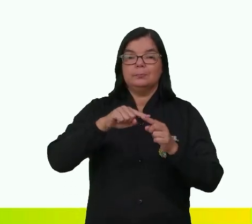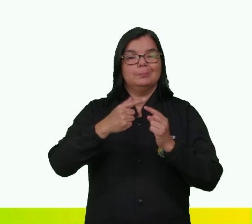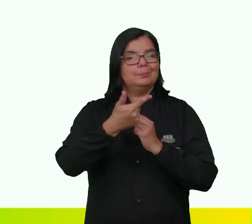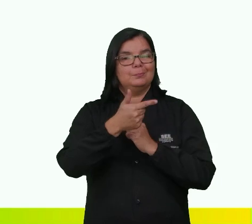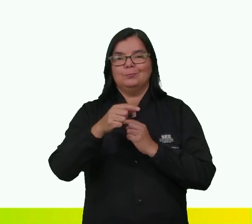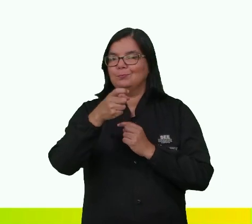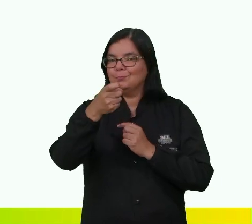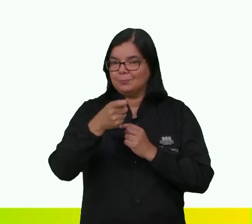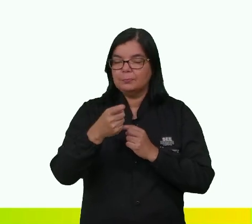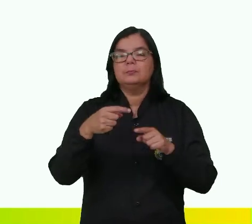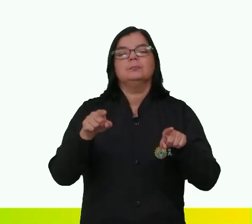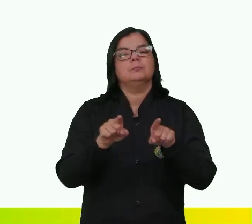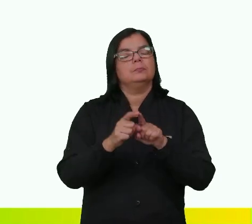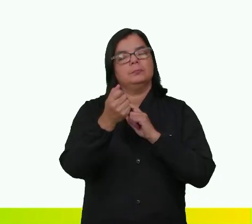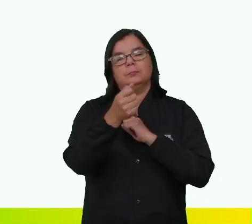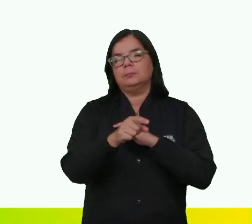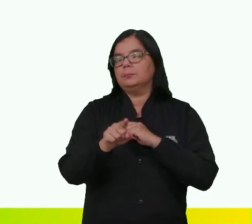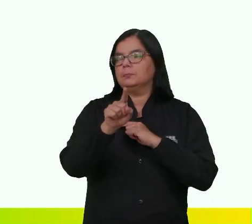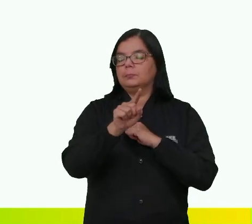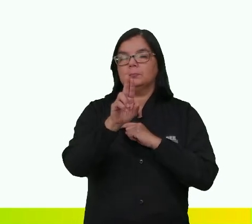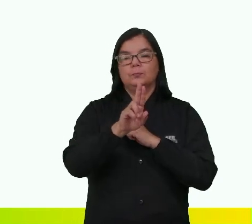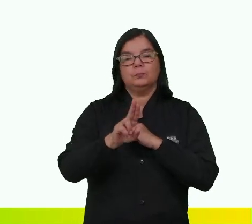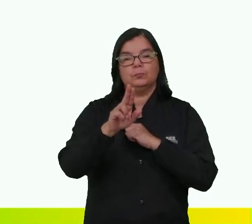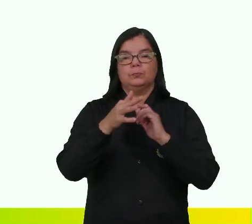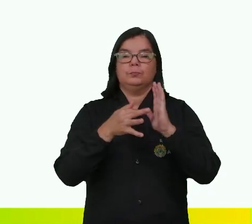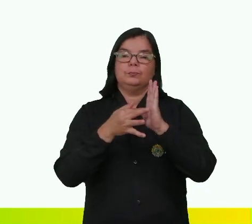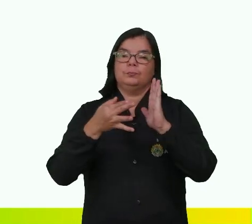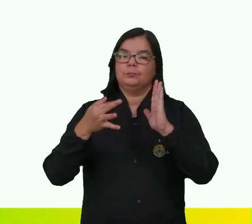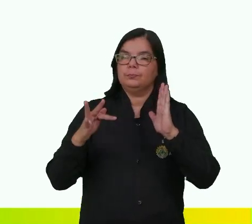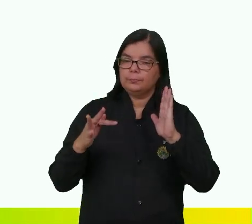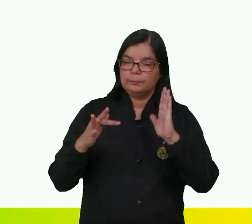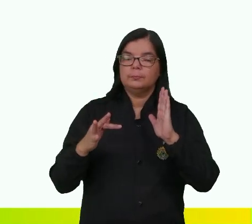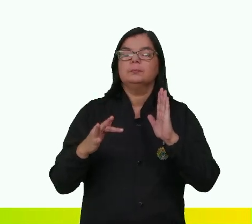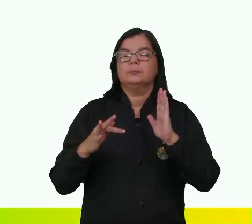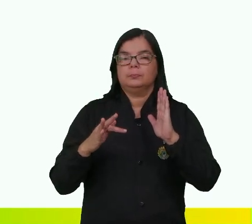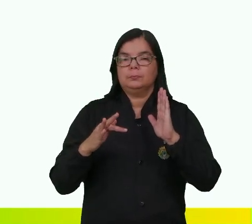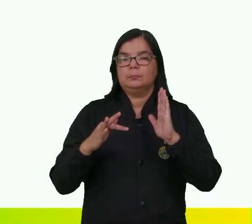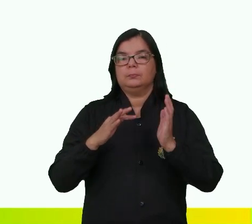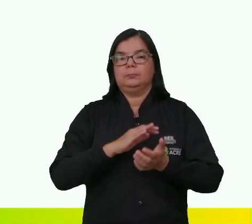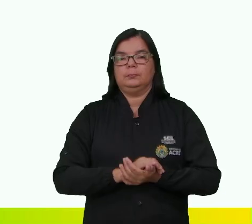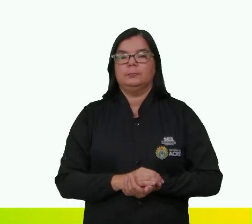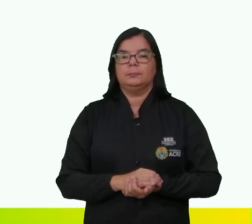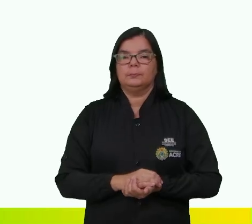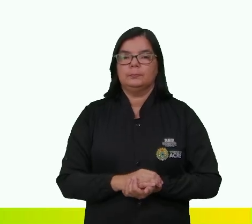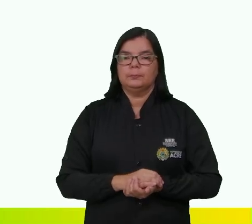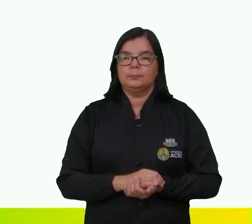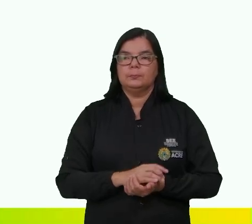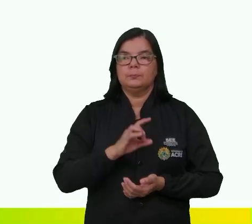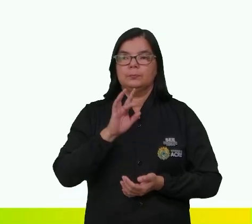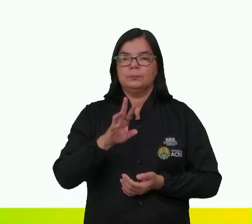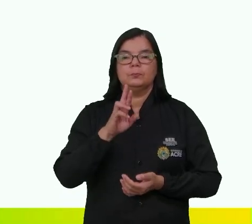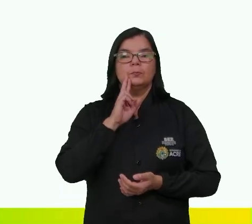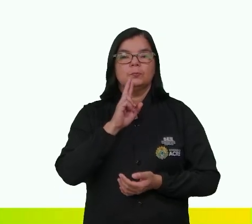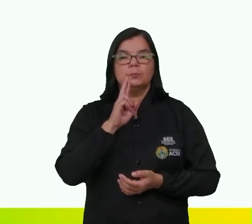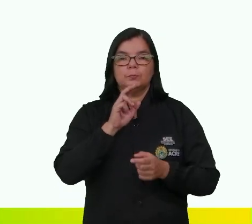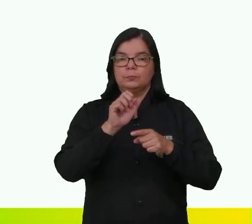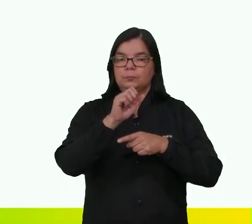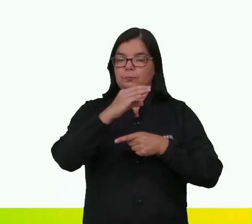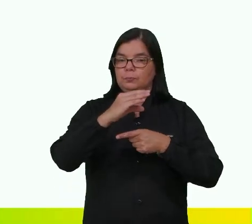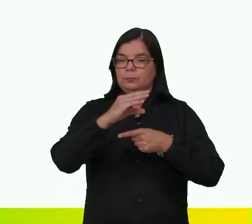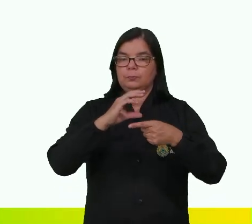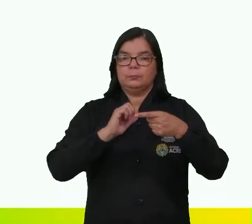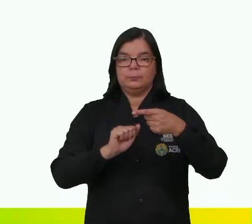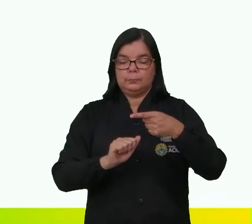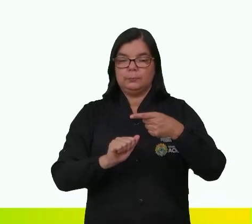x. Você também não precisa de Bhaskara para resolver, tá? Basta fazer como se você